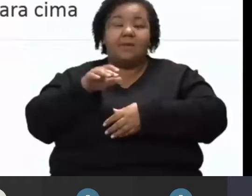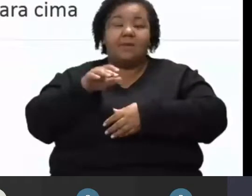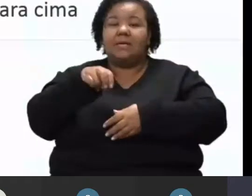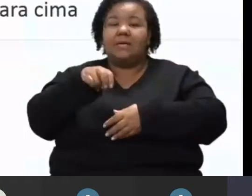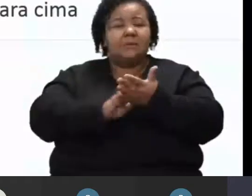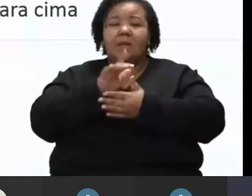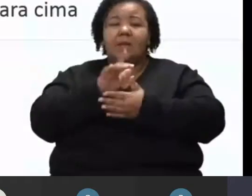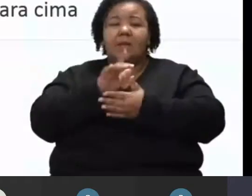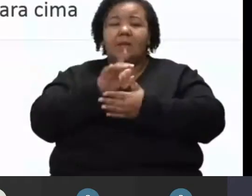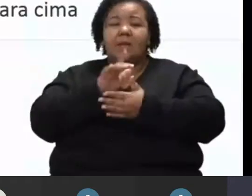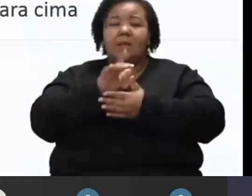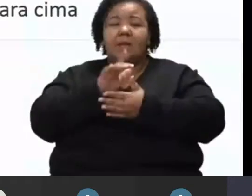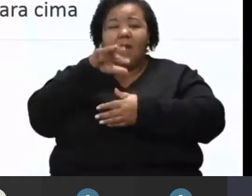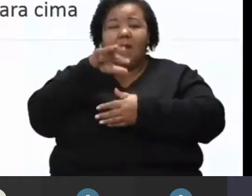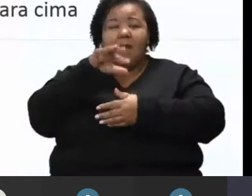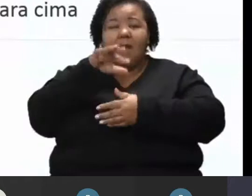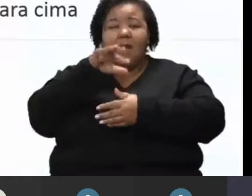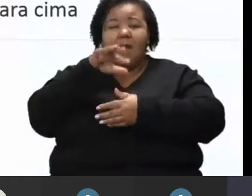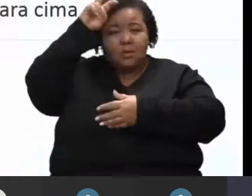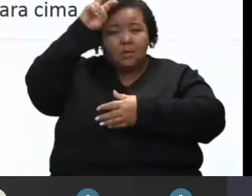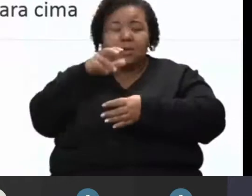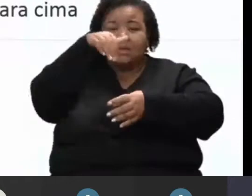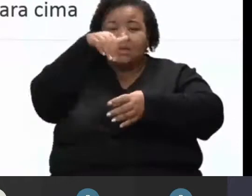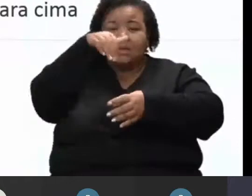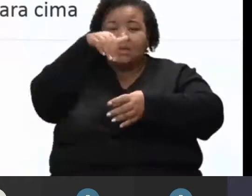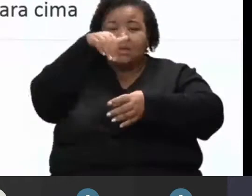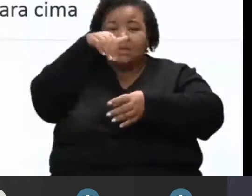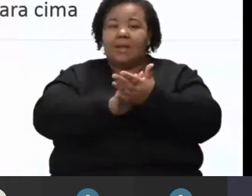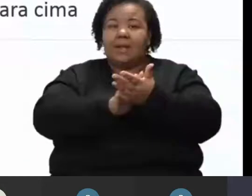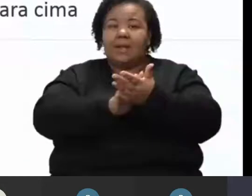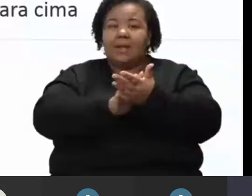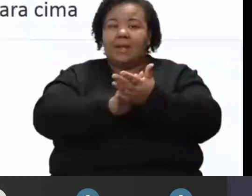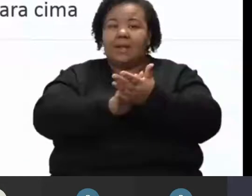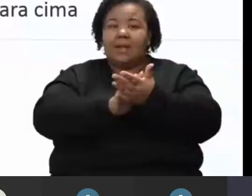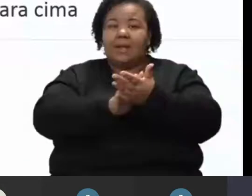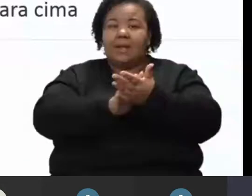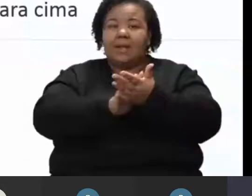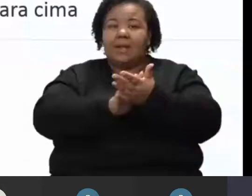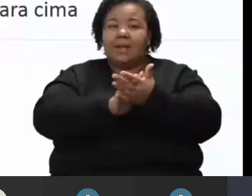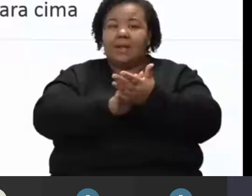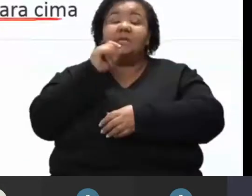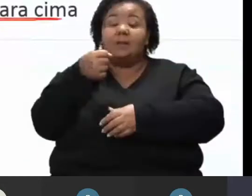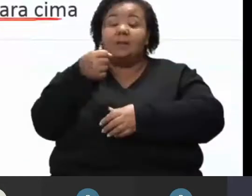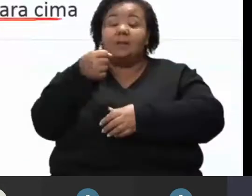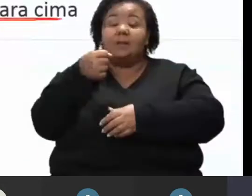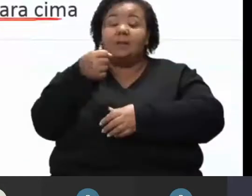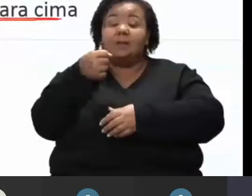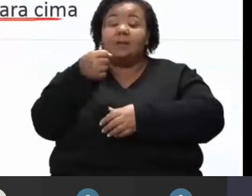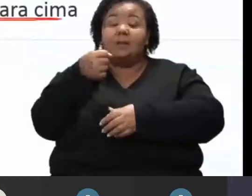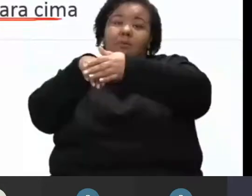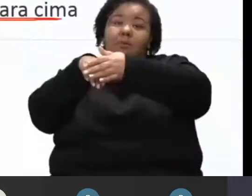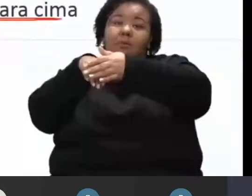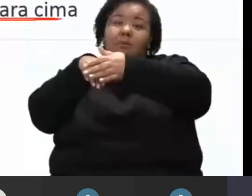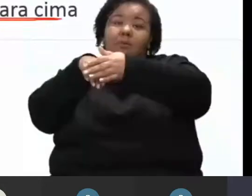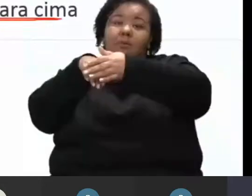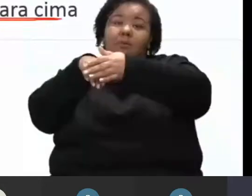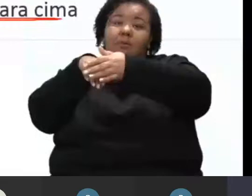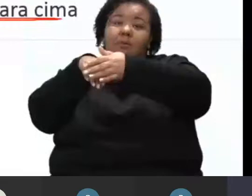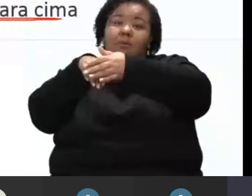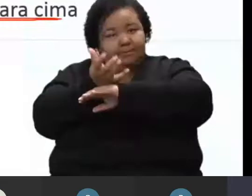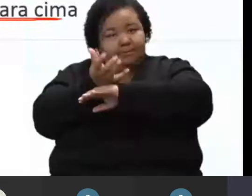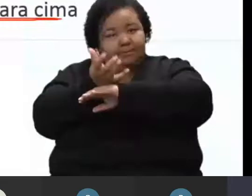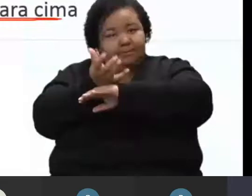essa placa com o fundo para cima. Então, é muito importante você se lembrar que depois que esse